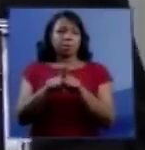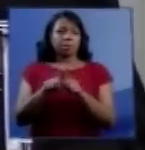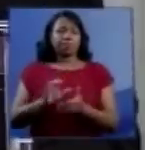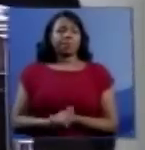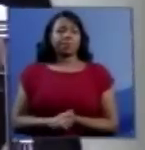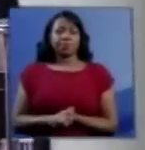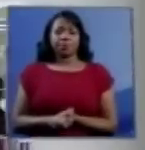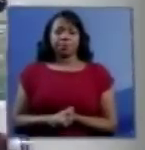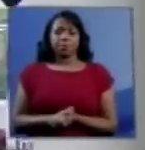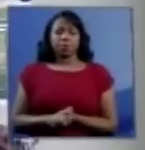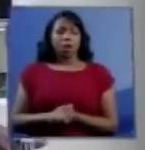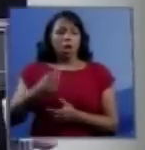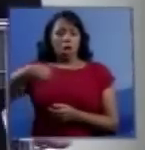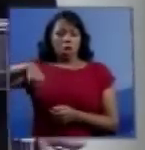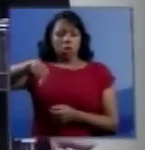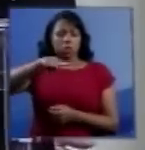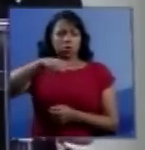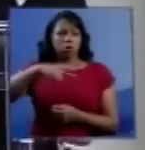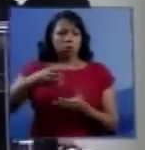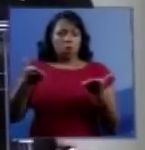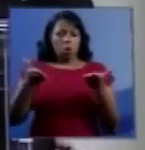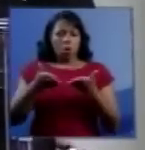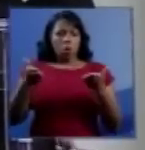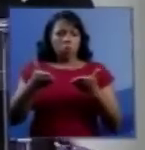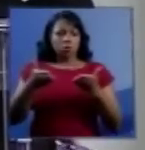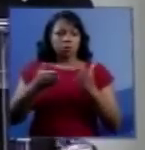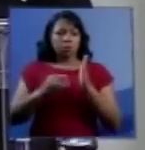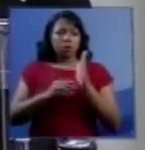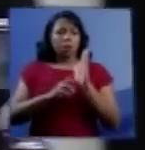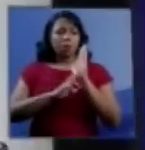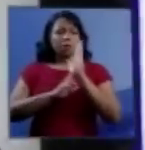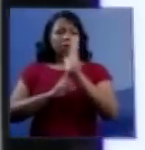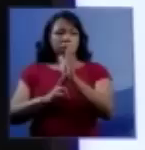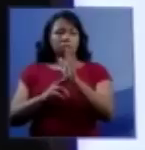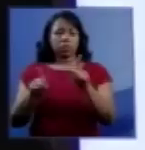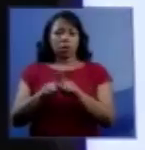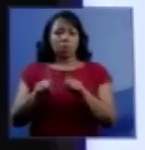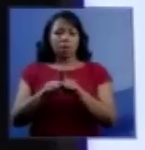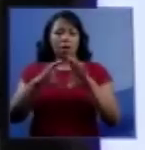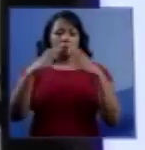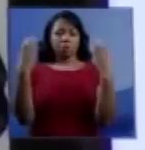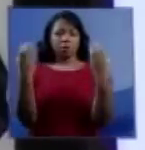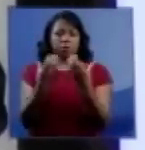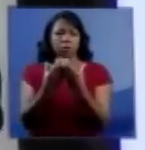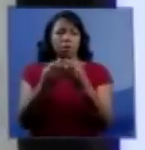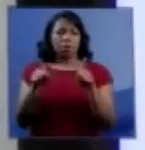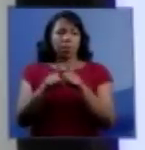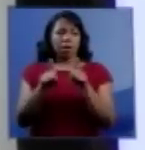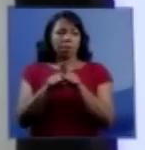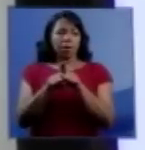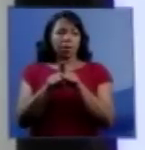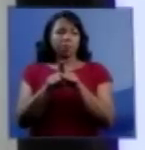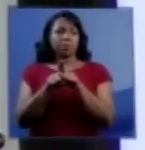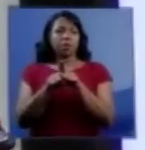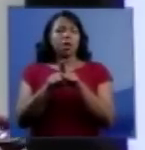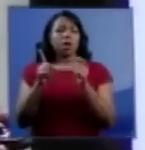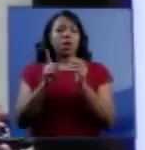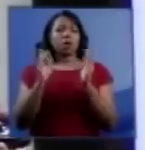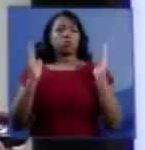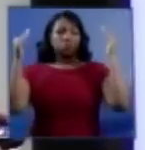Assembleia nós vamos hoje aqui representando a conferência nacional dos bispos do